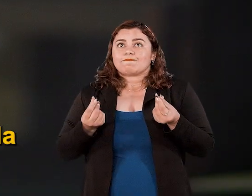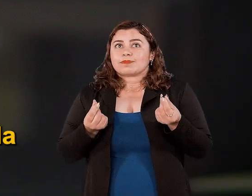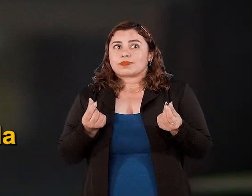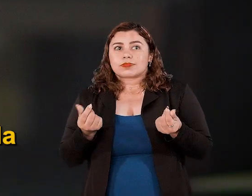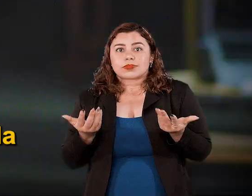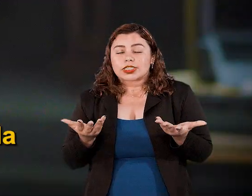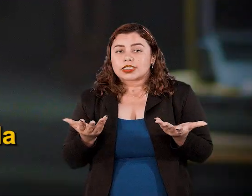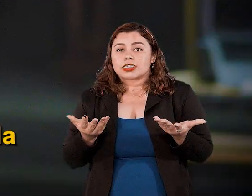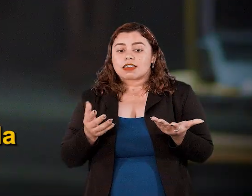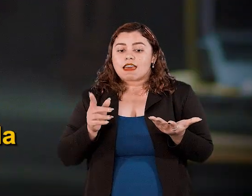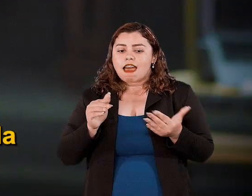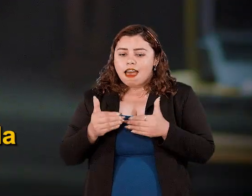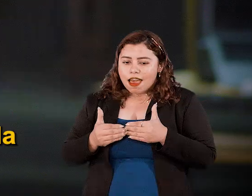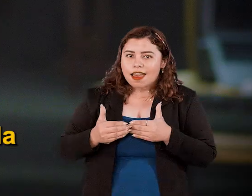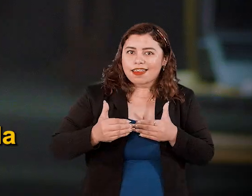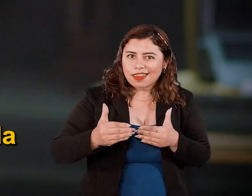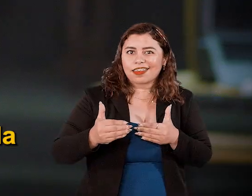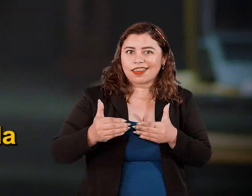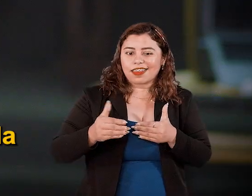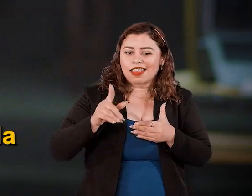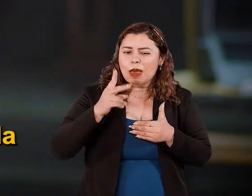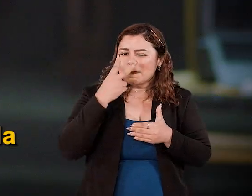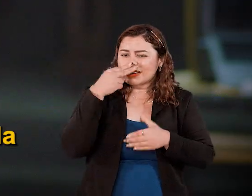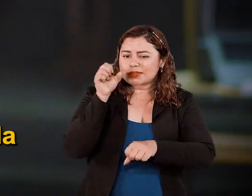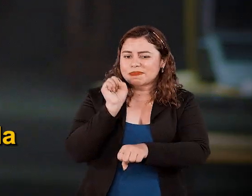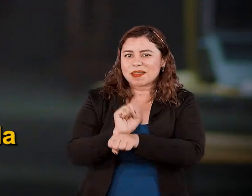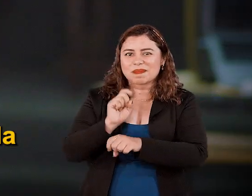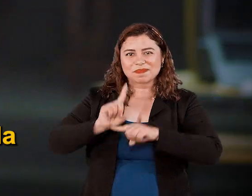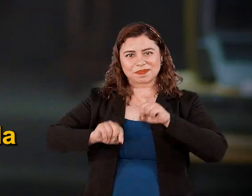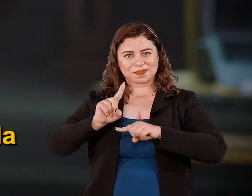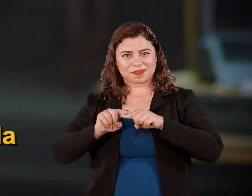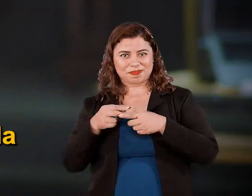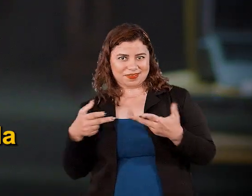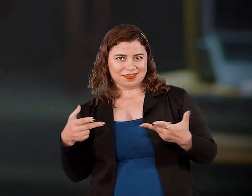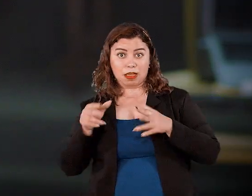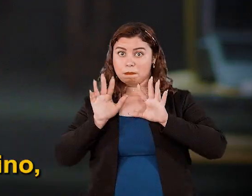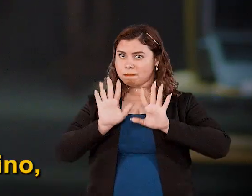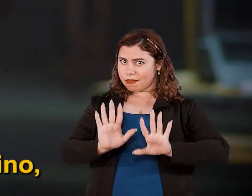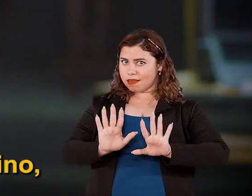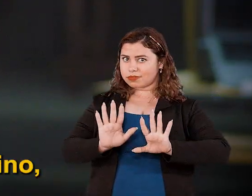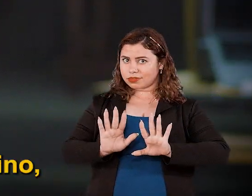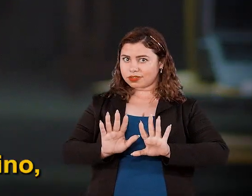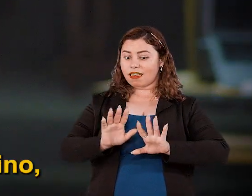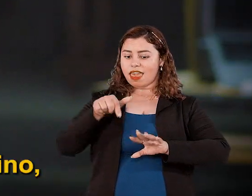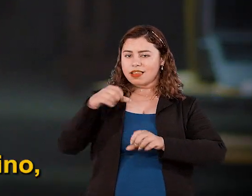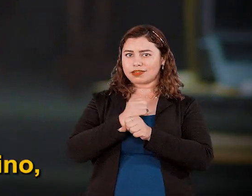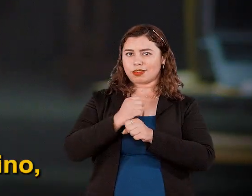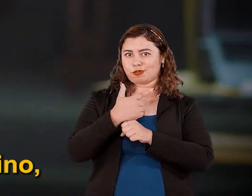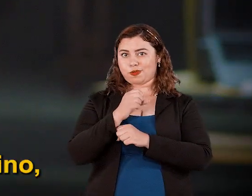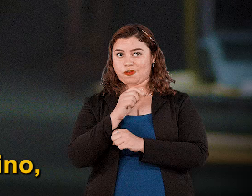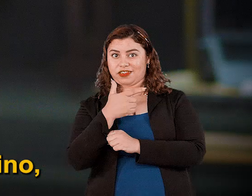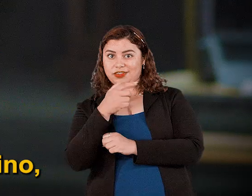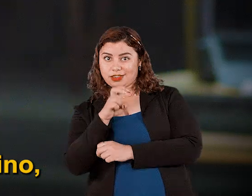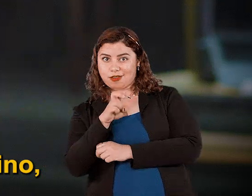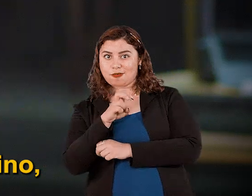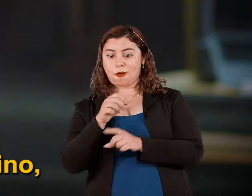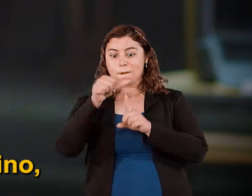E nesse ponto é que está parada as coisas na obra dele. Mas, em fevereiro desse